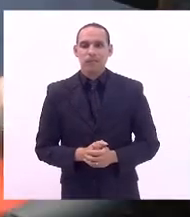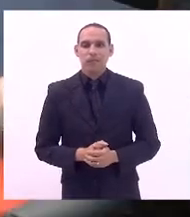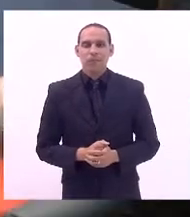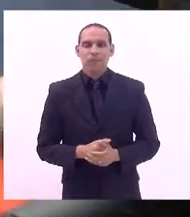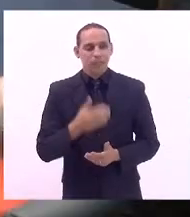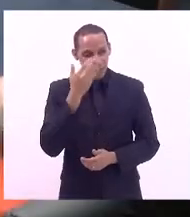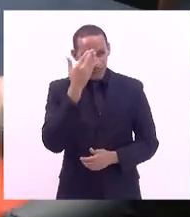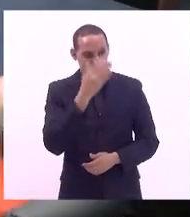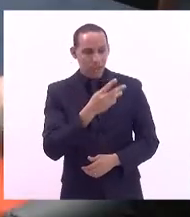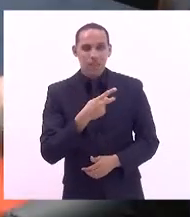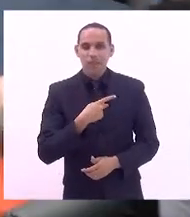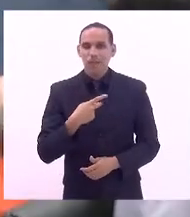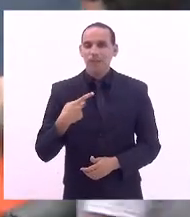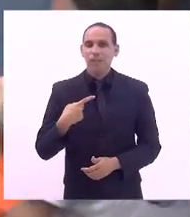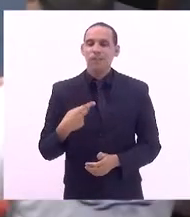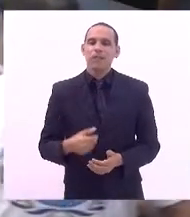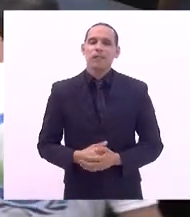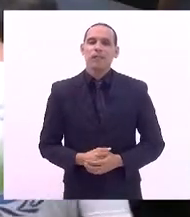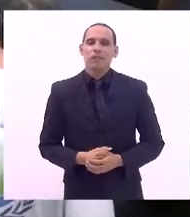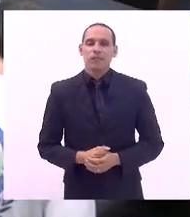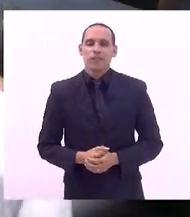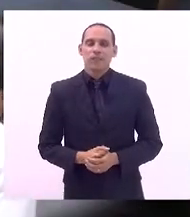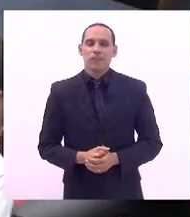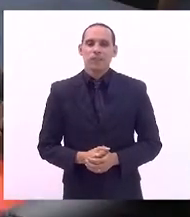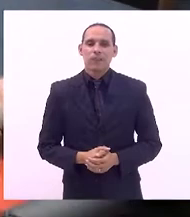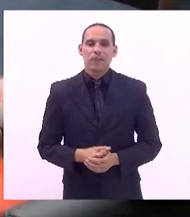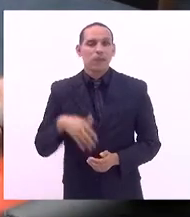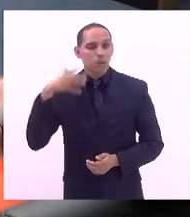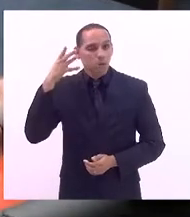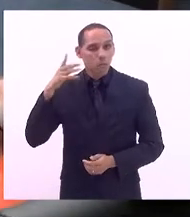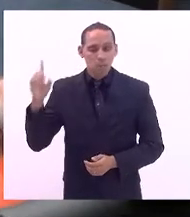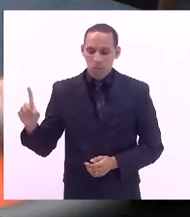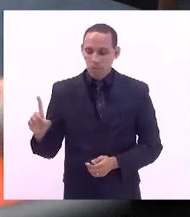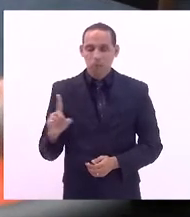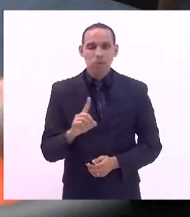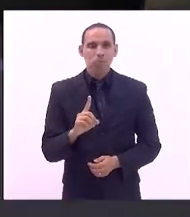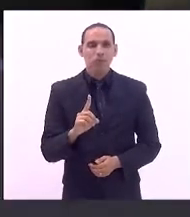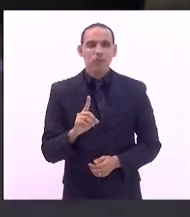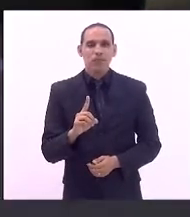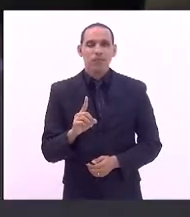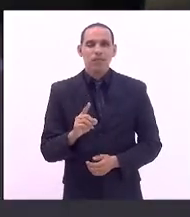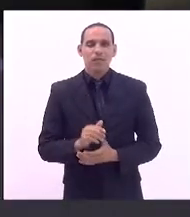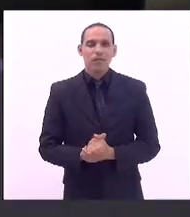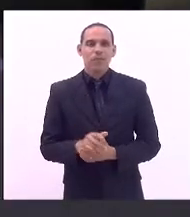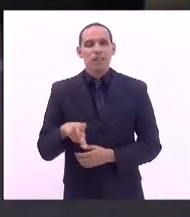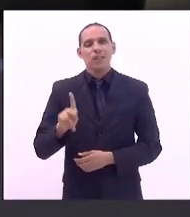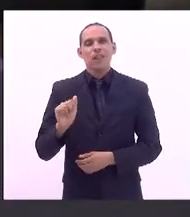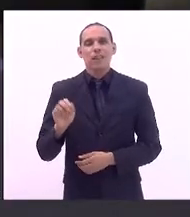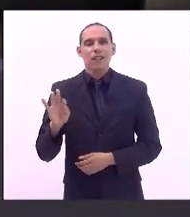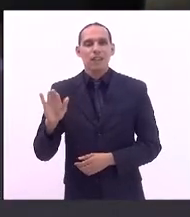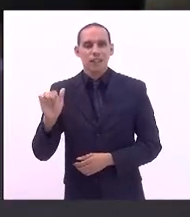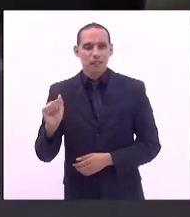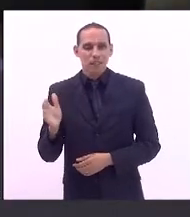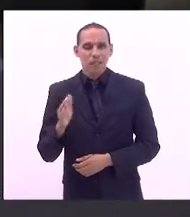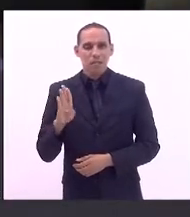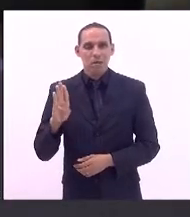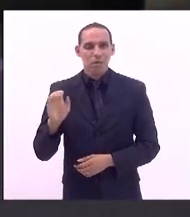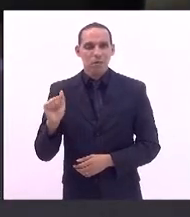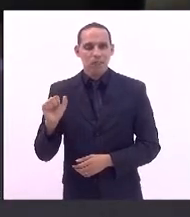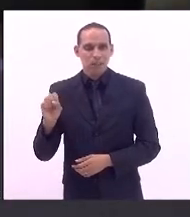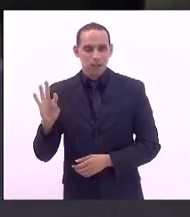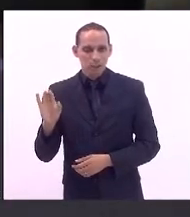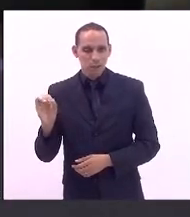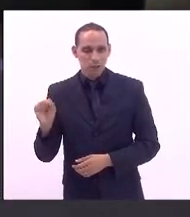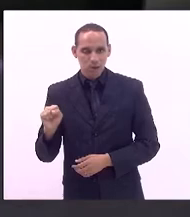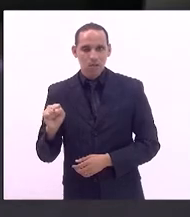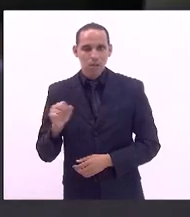bom Obrigada Pastor o passo a palavra agora para nossa querida Kátia Bastos presidente do